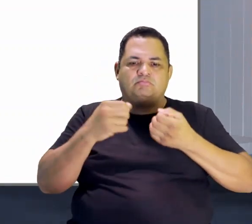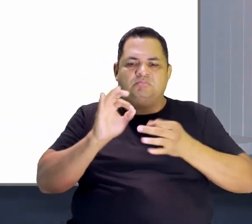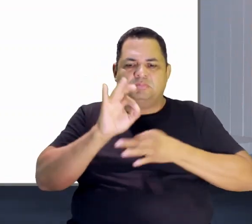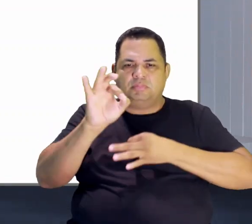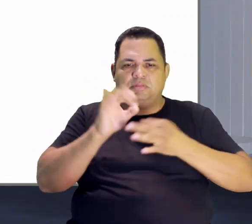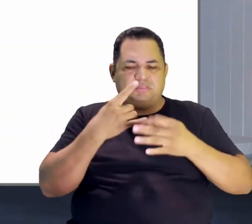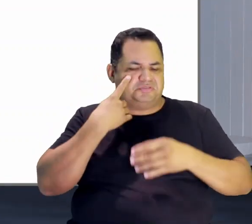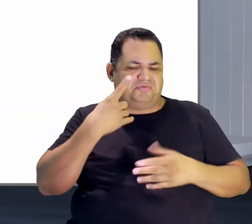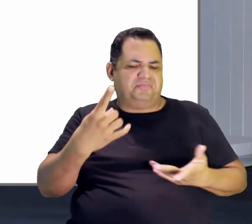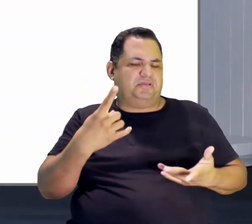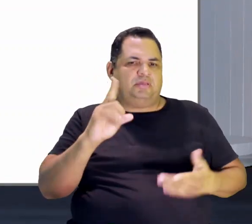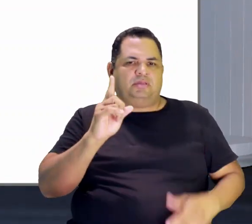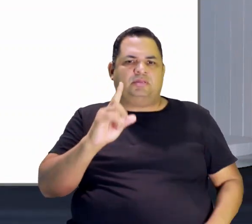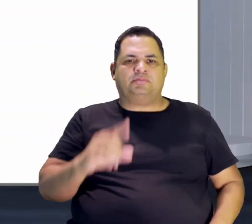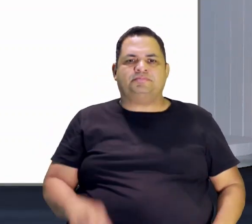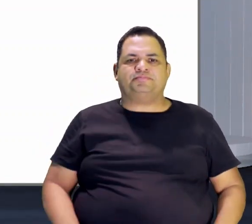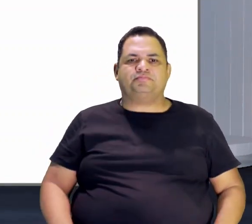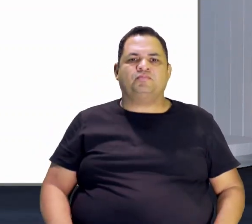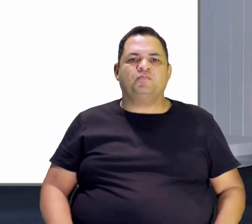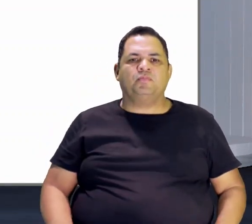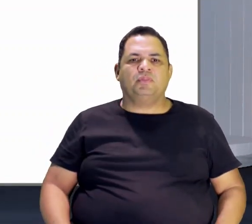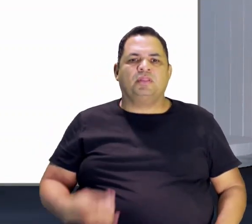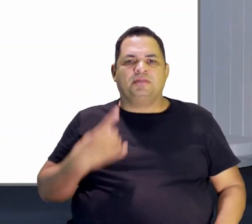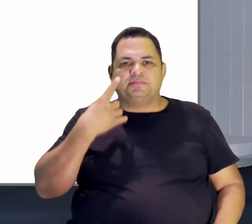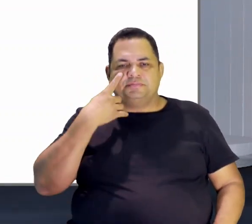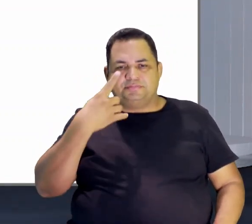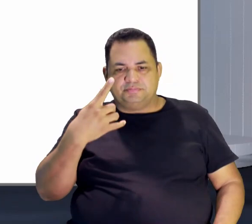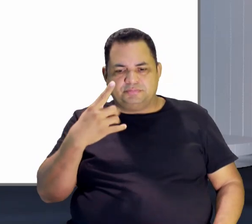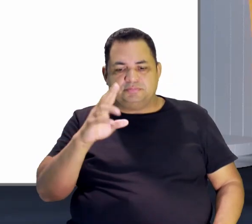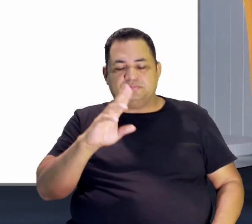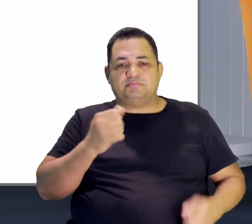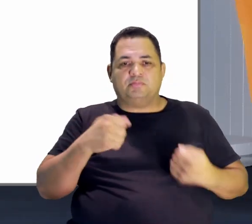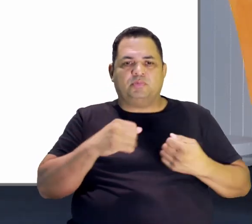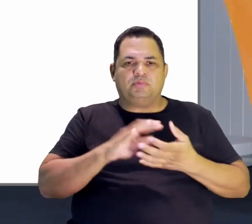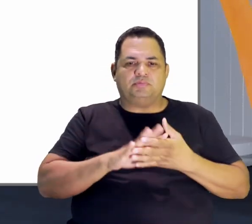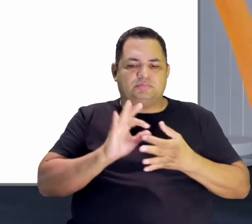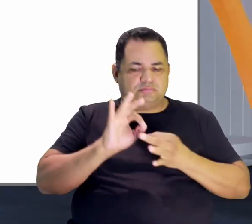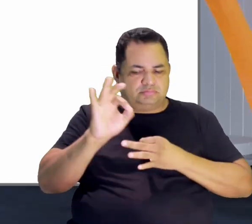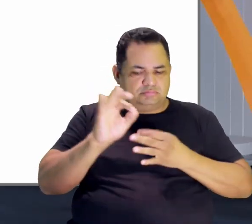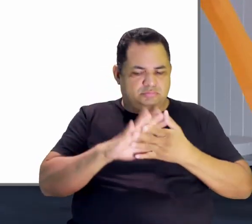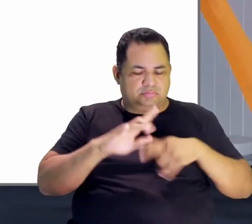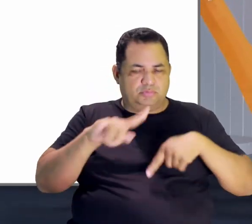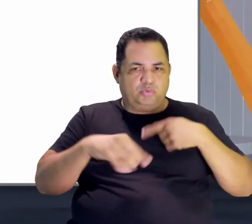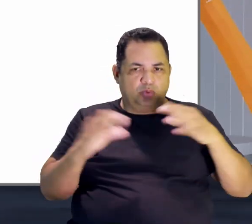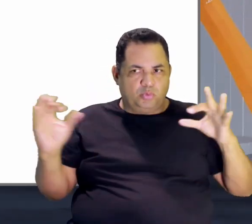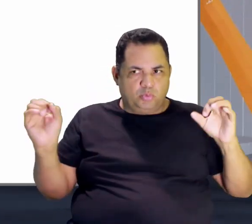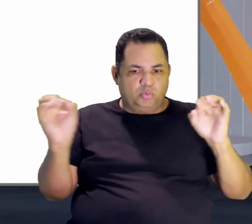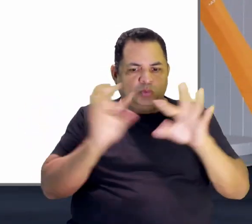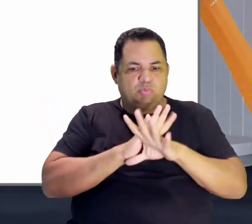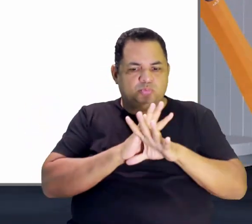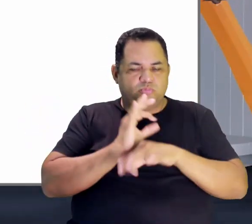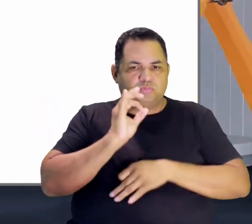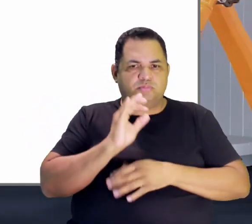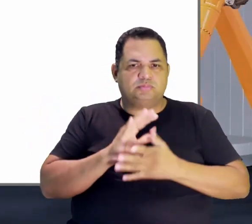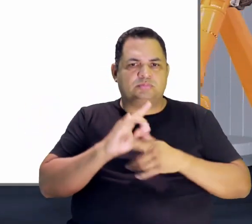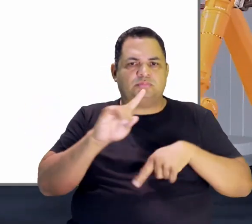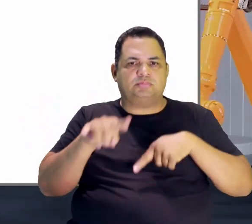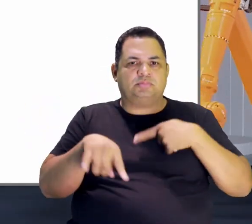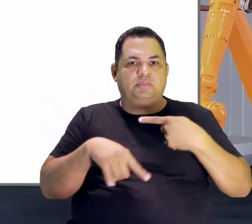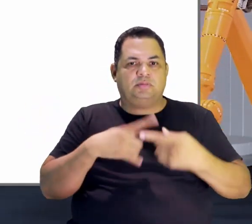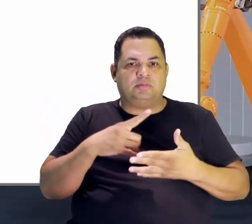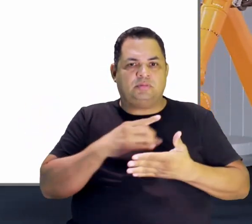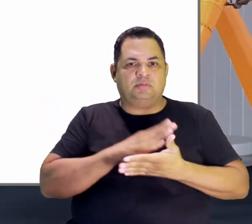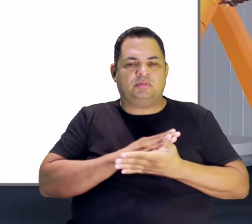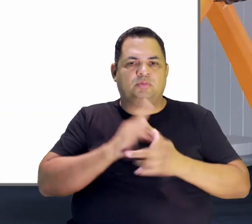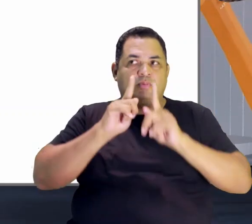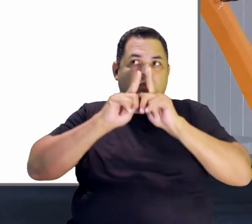só observar. A observação, com medida, você pode tirar conclusões mais precisas. Então, a partir daí